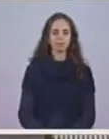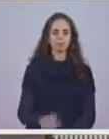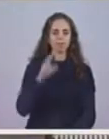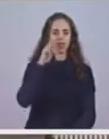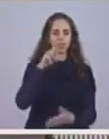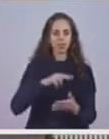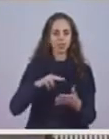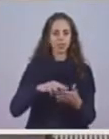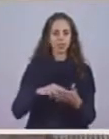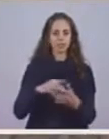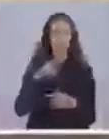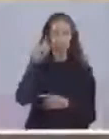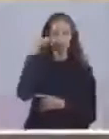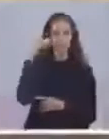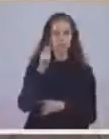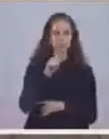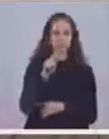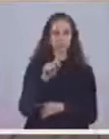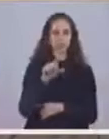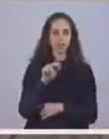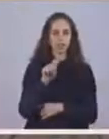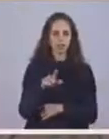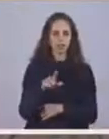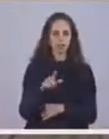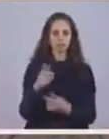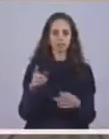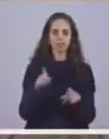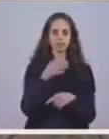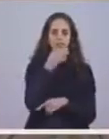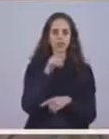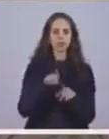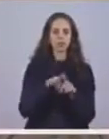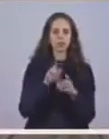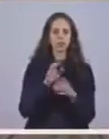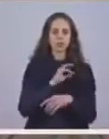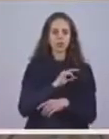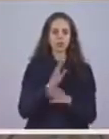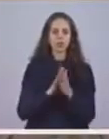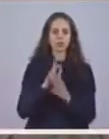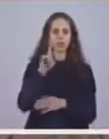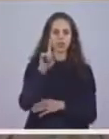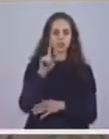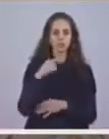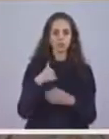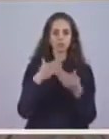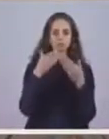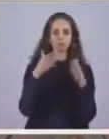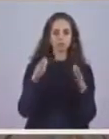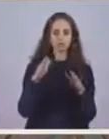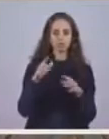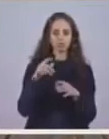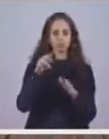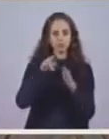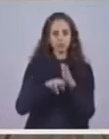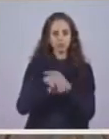Leitura da profecia de Ezequiel. Assim fala o Senhor Deus: vou abrir os vossos túmulos